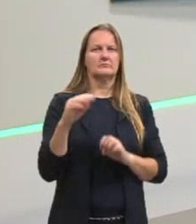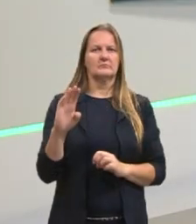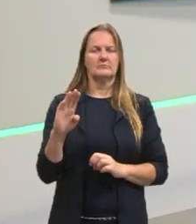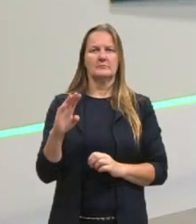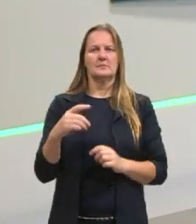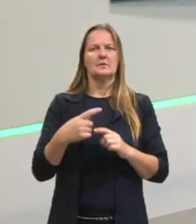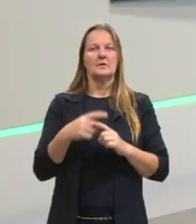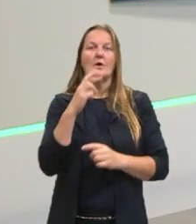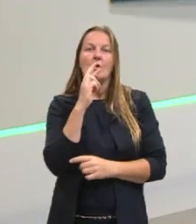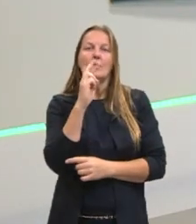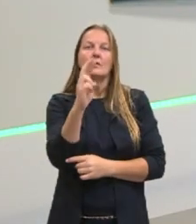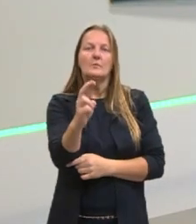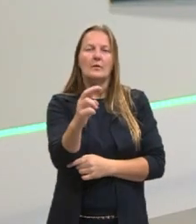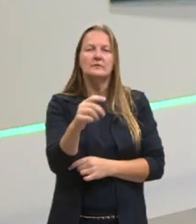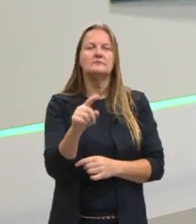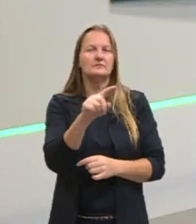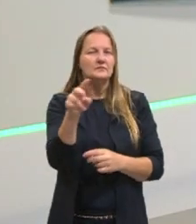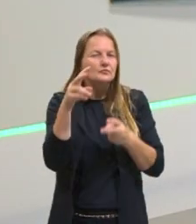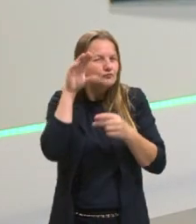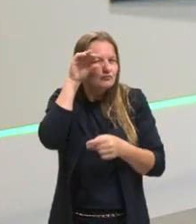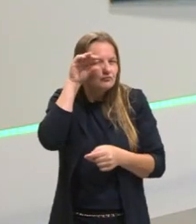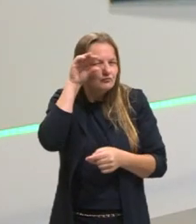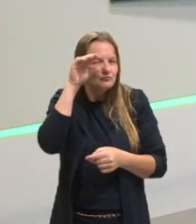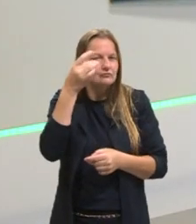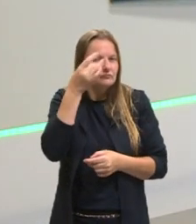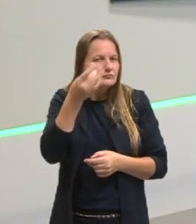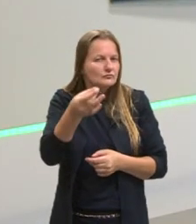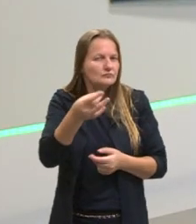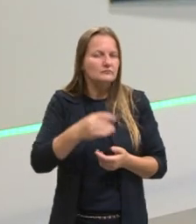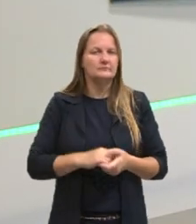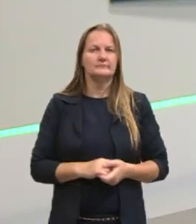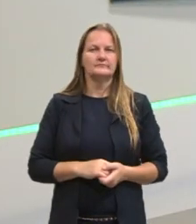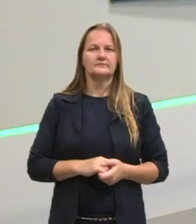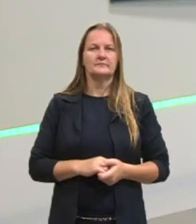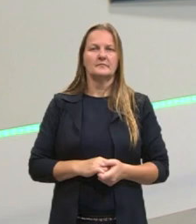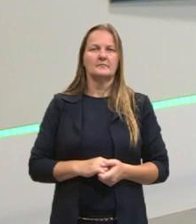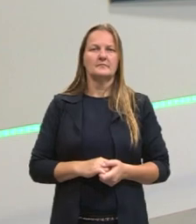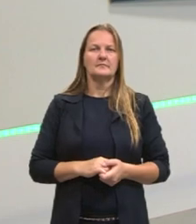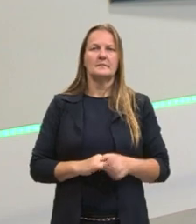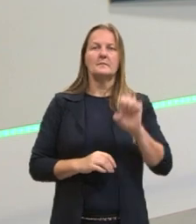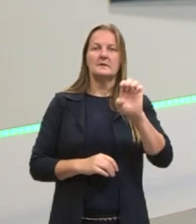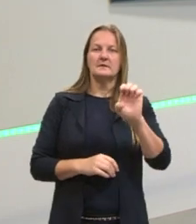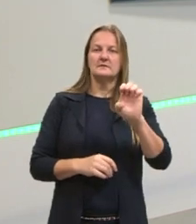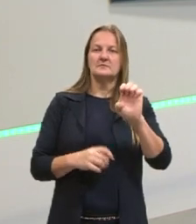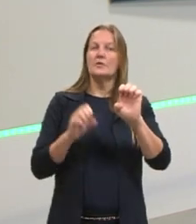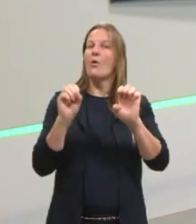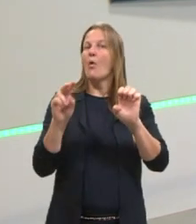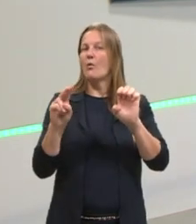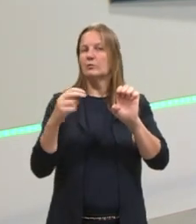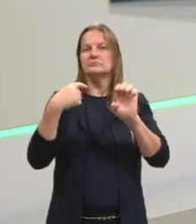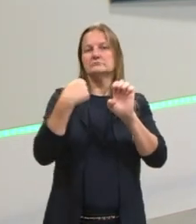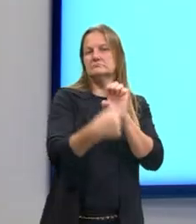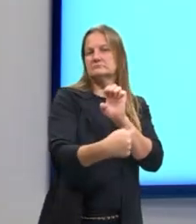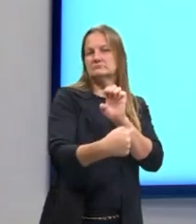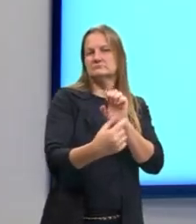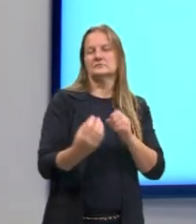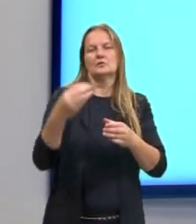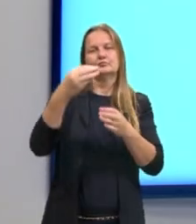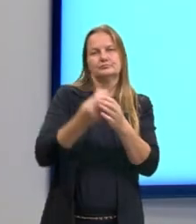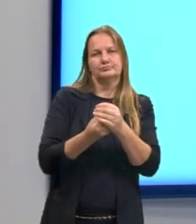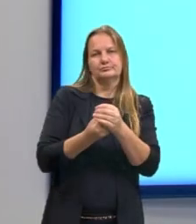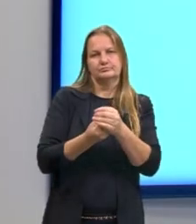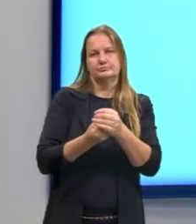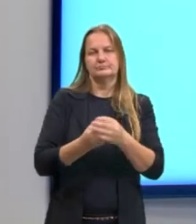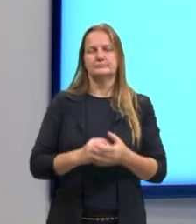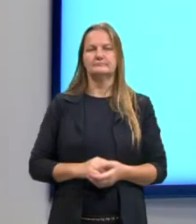o gabarito para que vocês façam a associação lógica se um elemento pertence ou não a um conjunto.